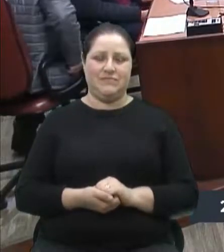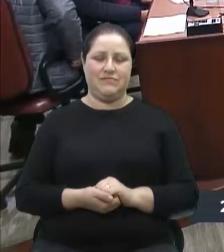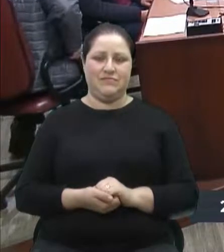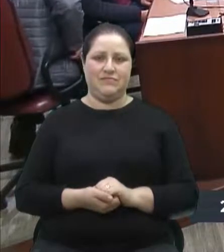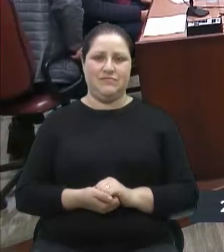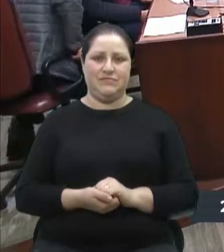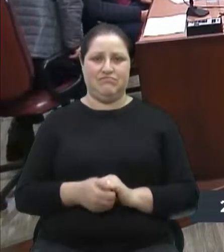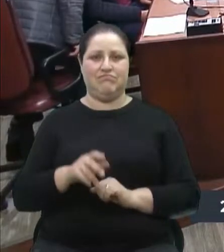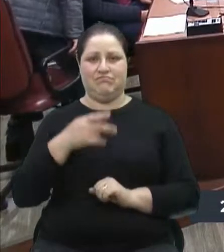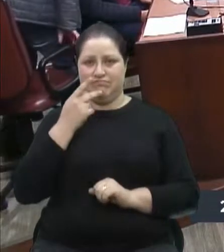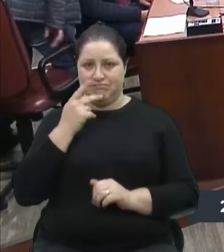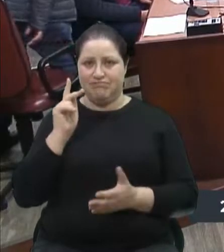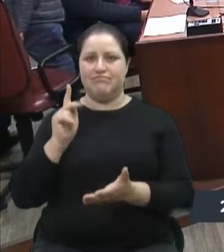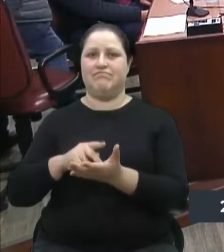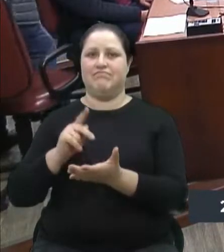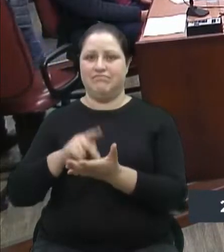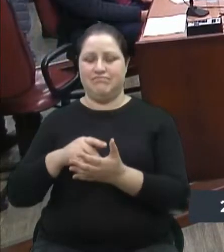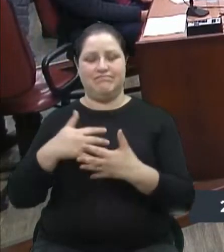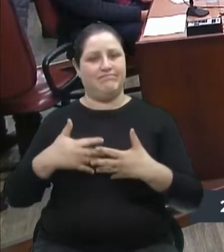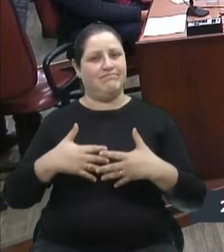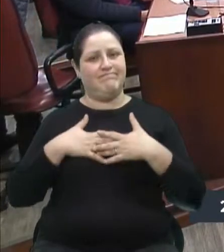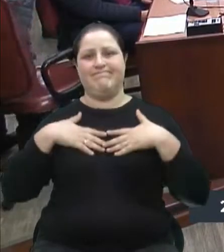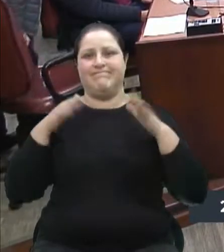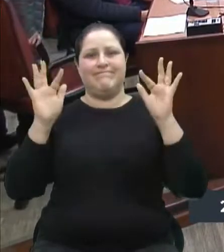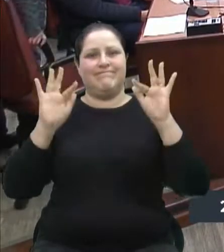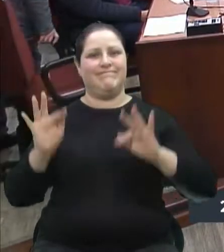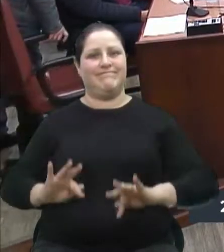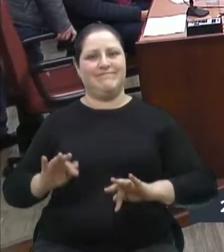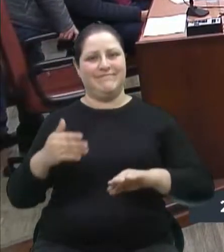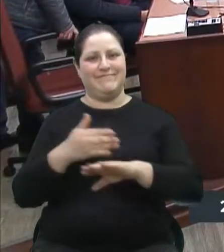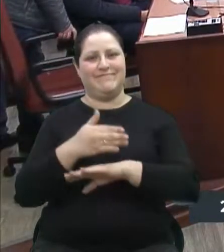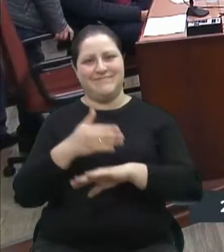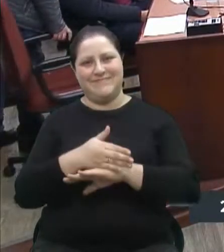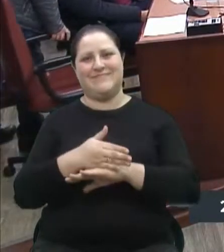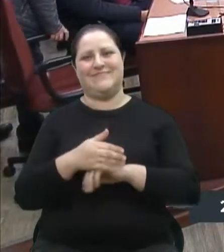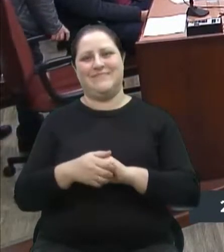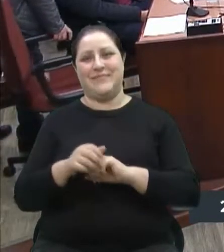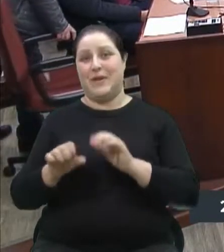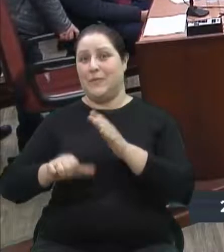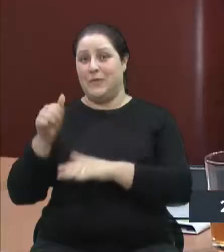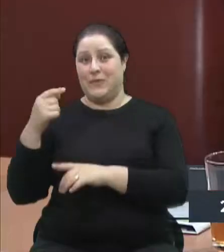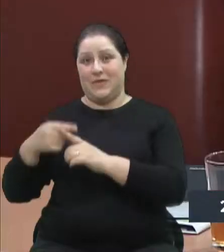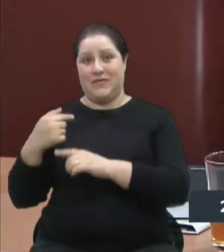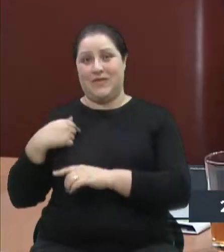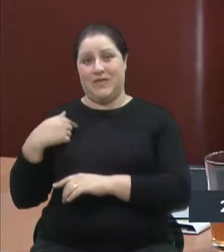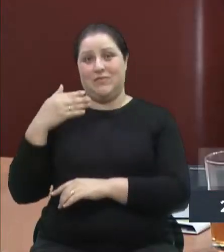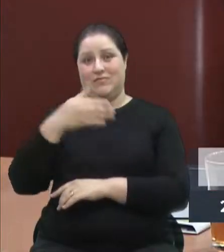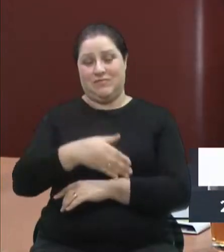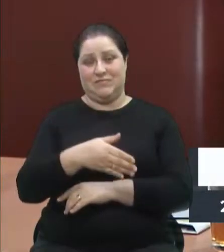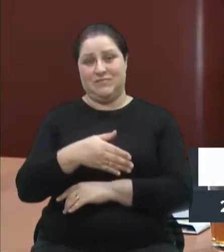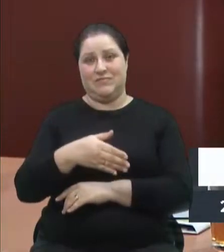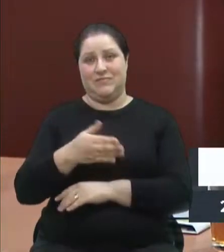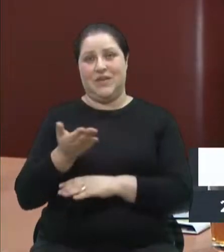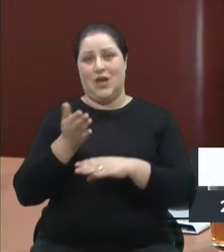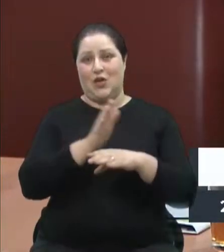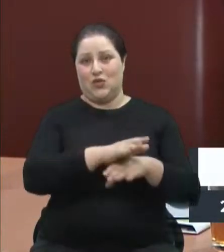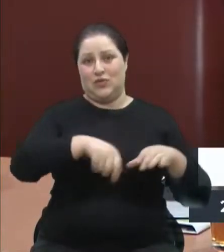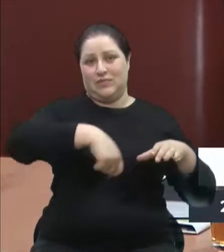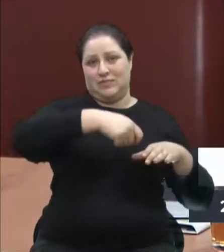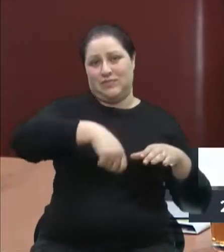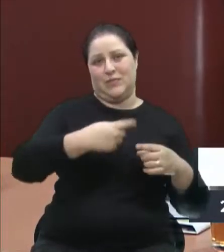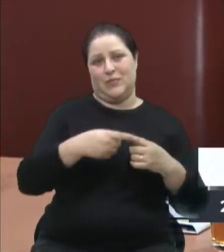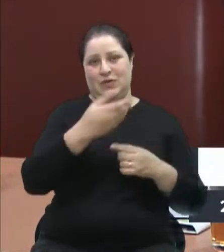foi o realmente Foi uma satisfação em uma alegria muito grande da gente poder participar foi a primeira vez que fui um ajudante